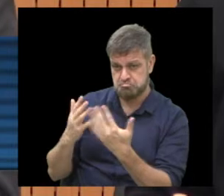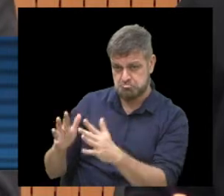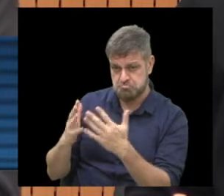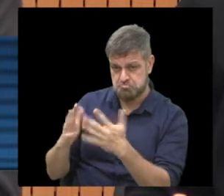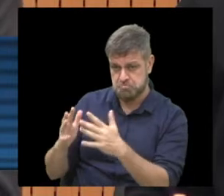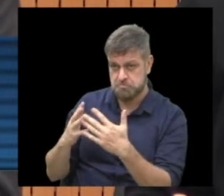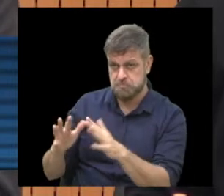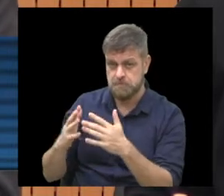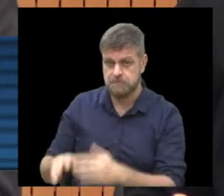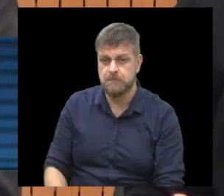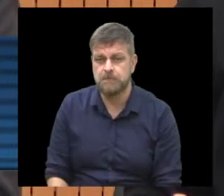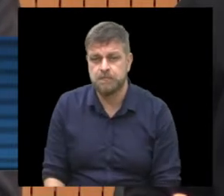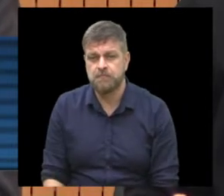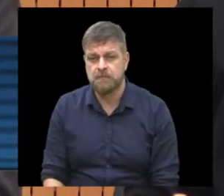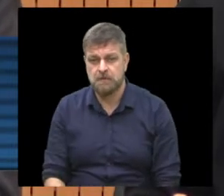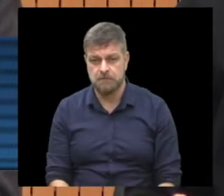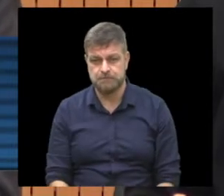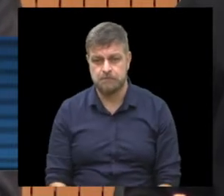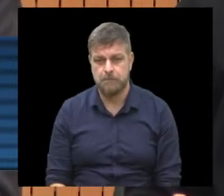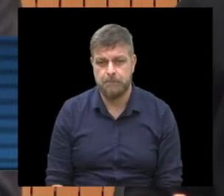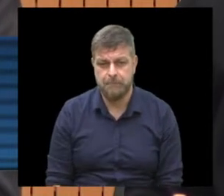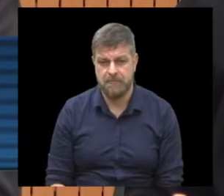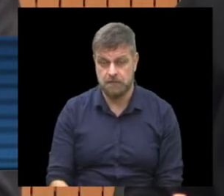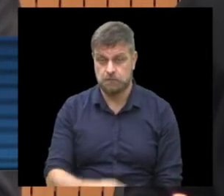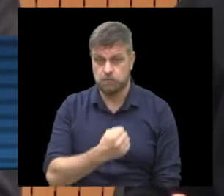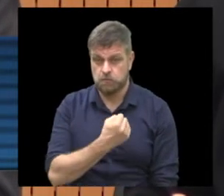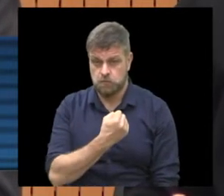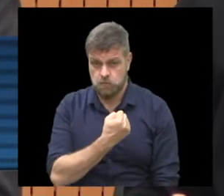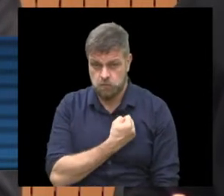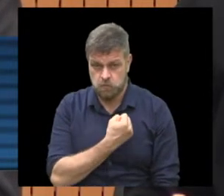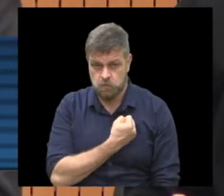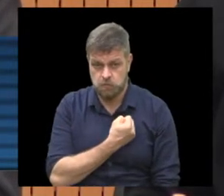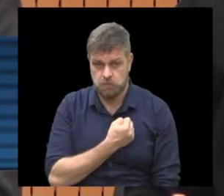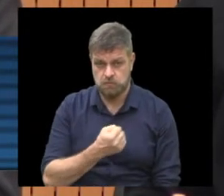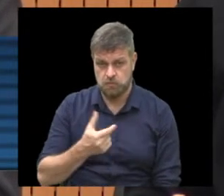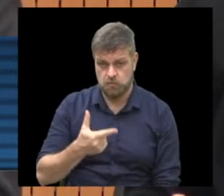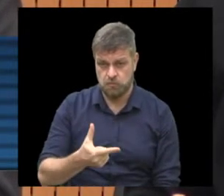Souza Betinho, à loja maçônica Barão Geraldo Rezende.